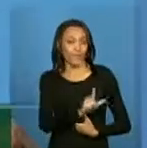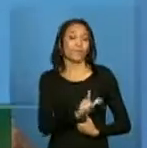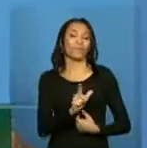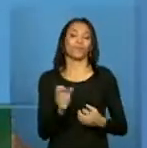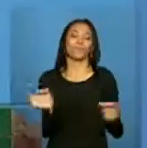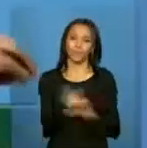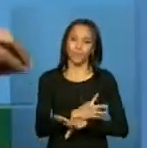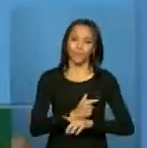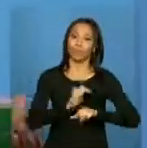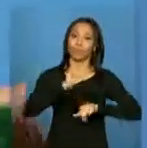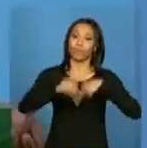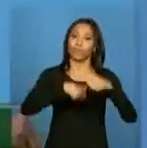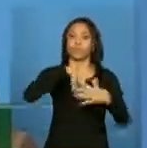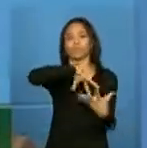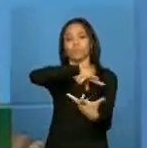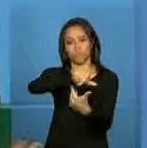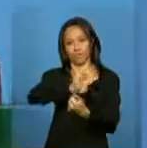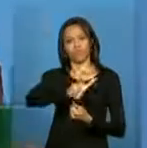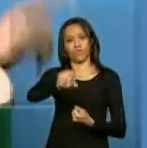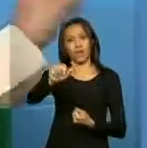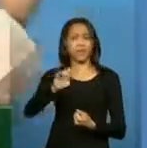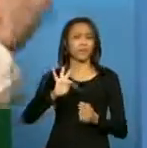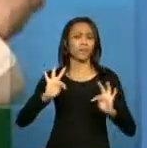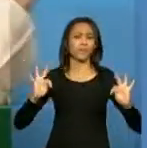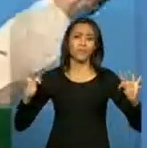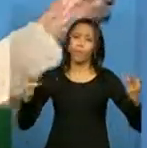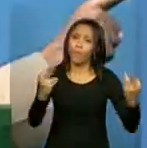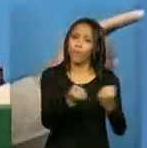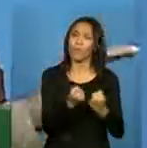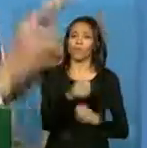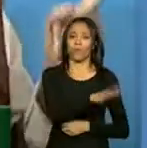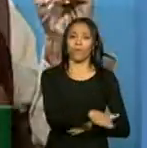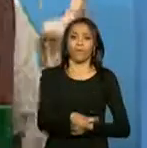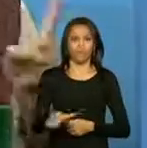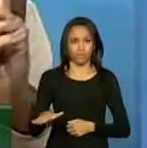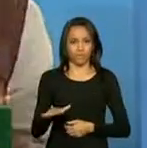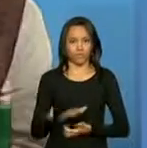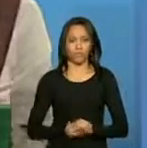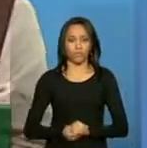o mundo. Nós vamos mudar o mundo para todas as crianças.